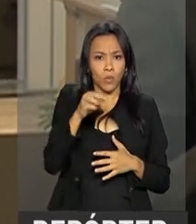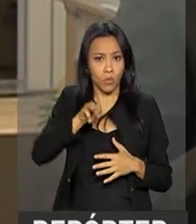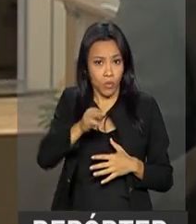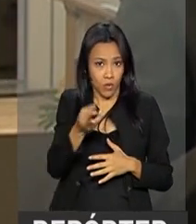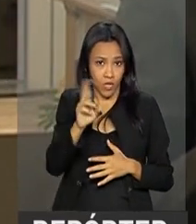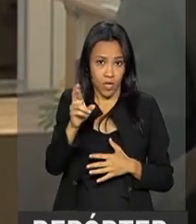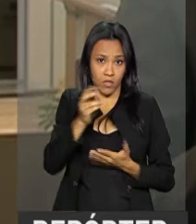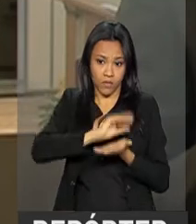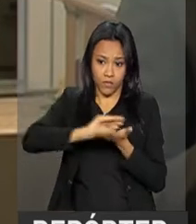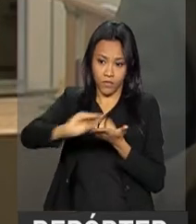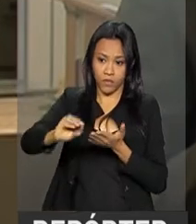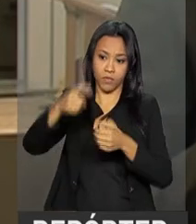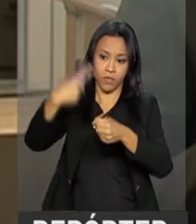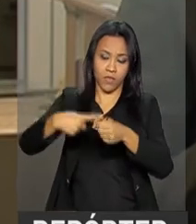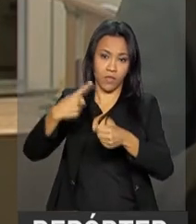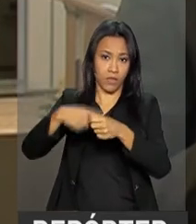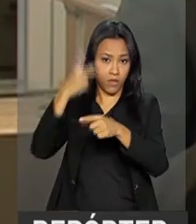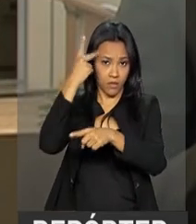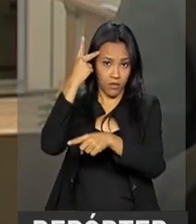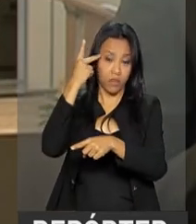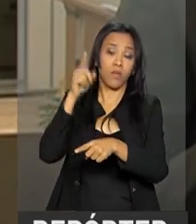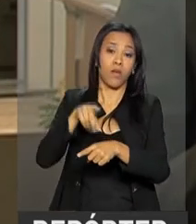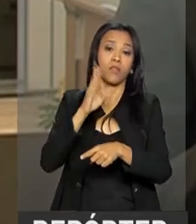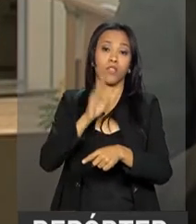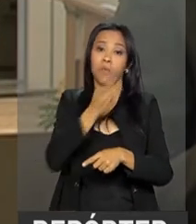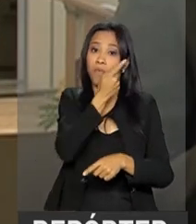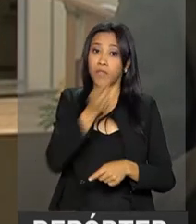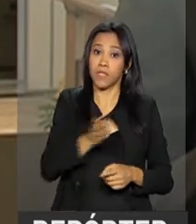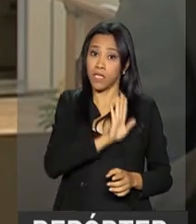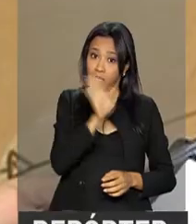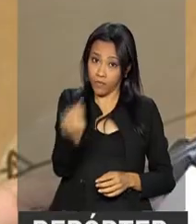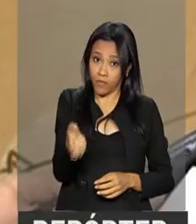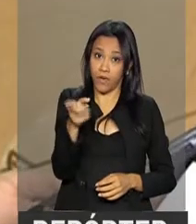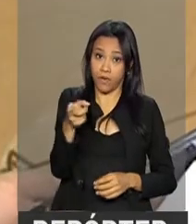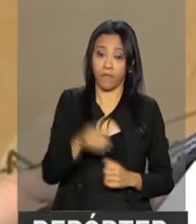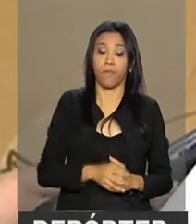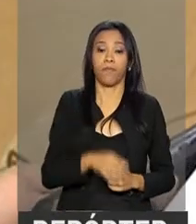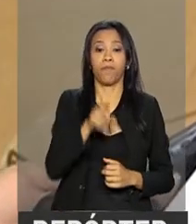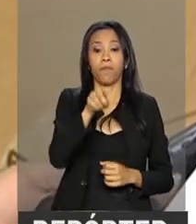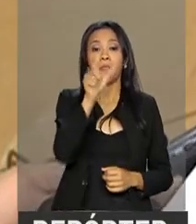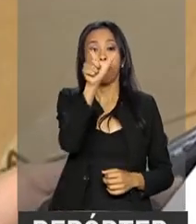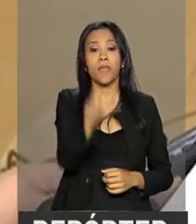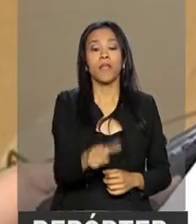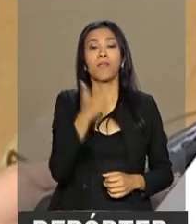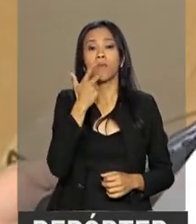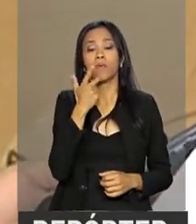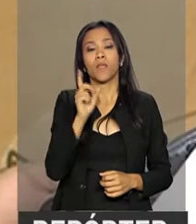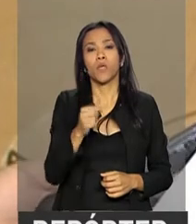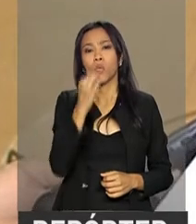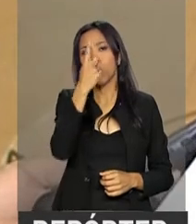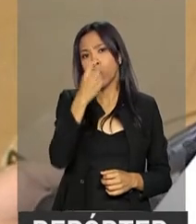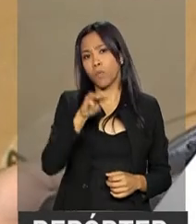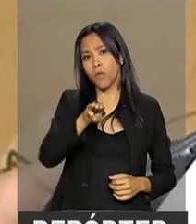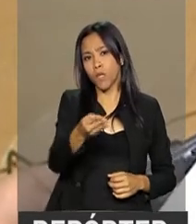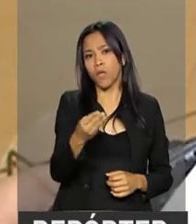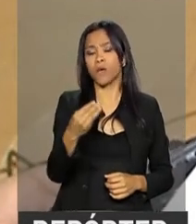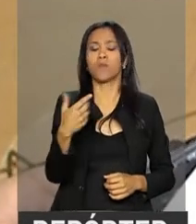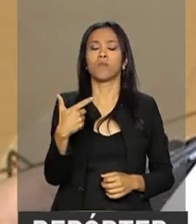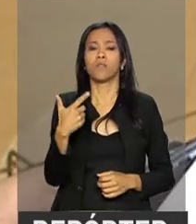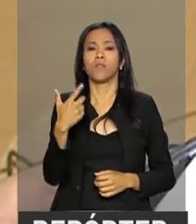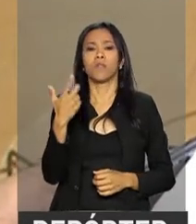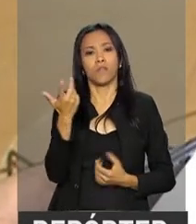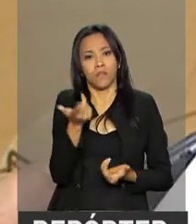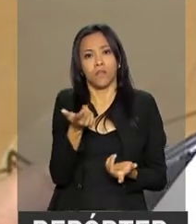São José dos Campos durante visita do ministro Ricardo Barros à cidade. Liberamos lá mais 1 milhão de reais por mês, 12 milhões por